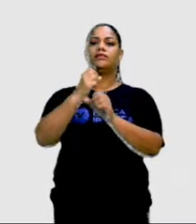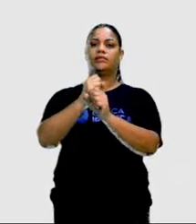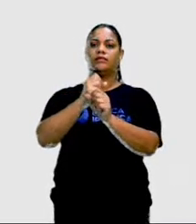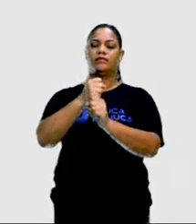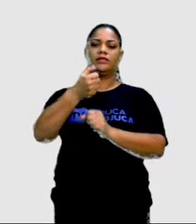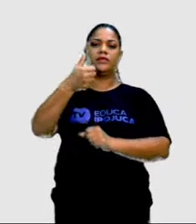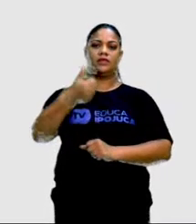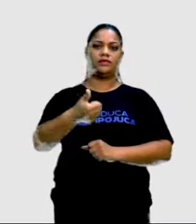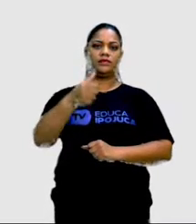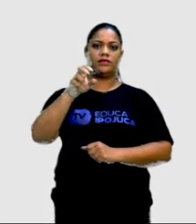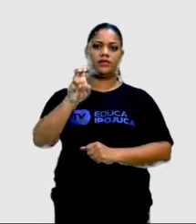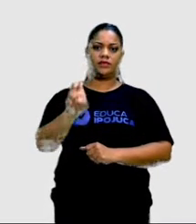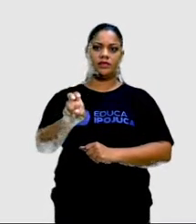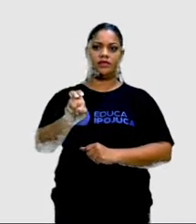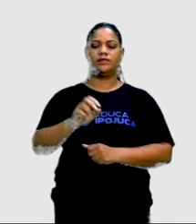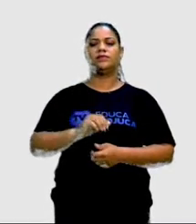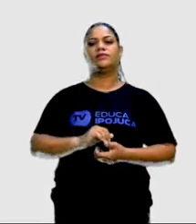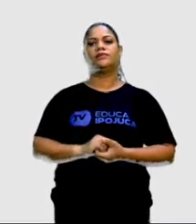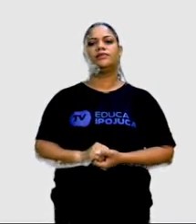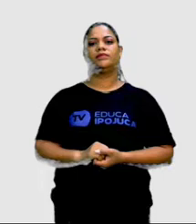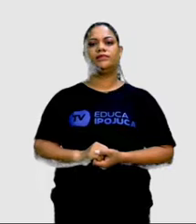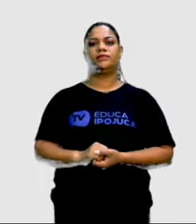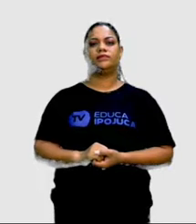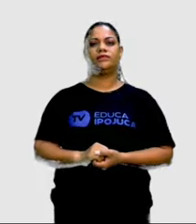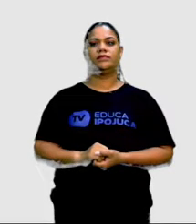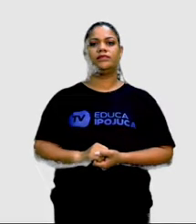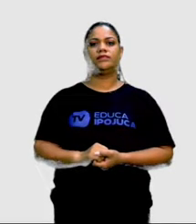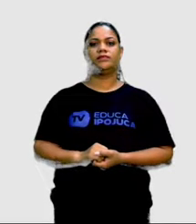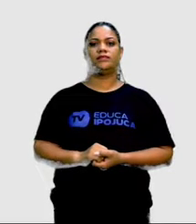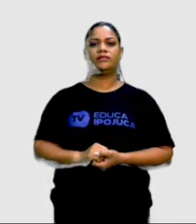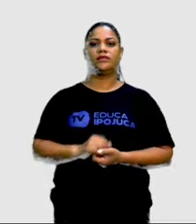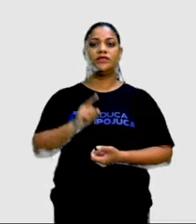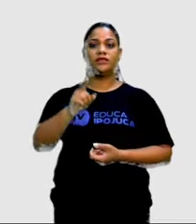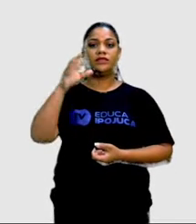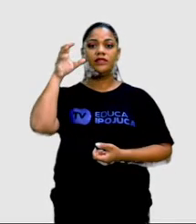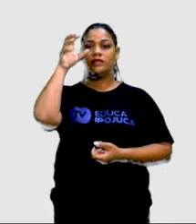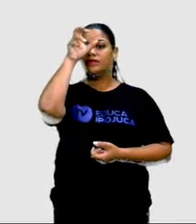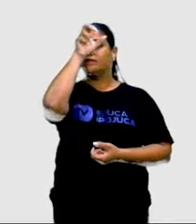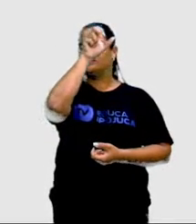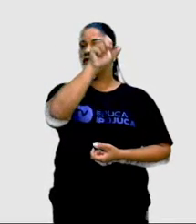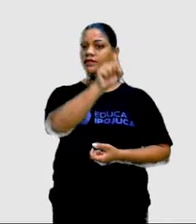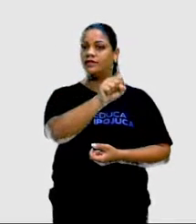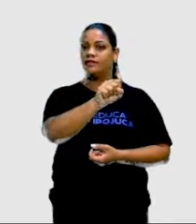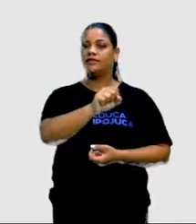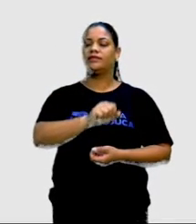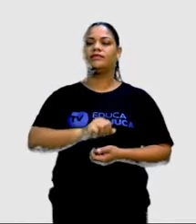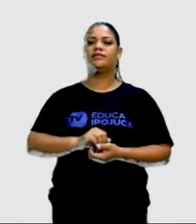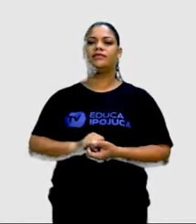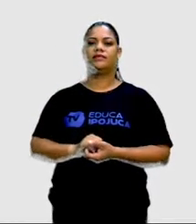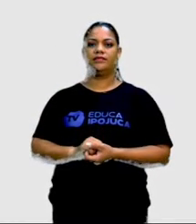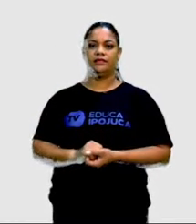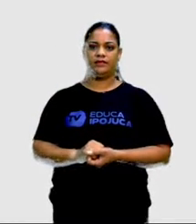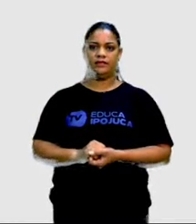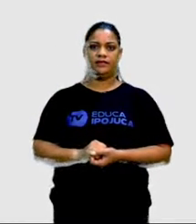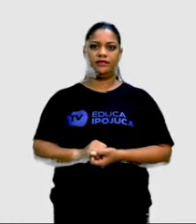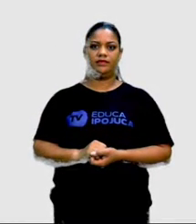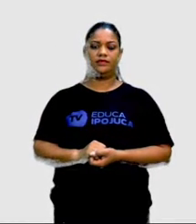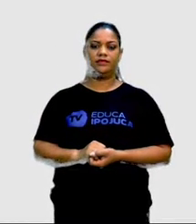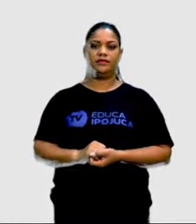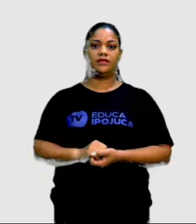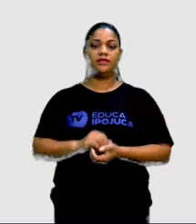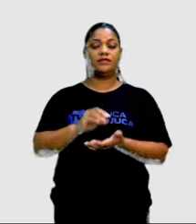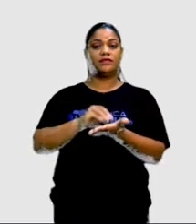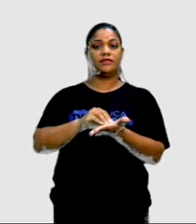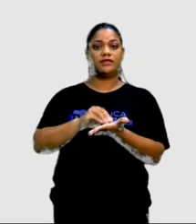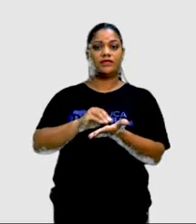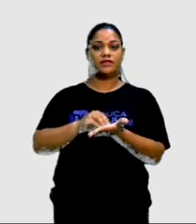5. Então, baixo o 4 ali, sobrou 1. Então, você vai compreendendo aqui, ó, através do que vai